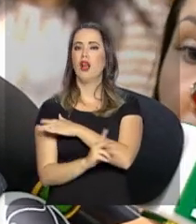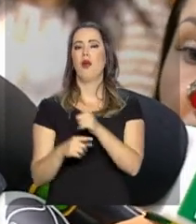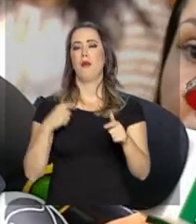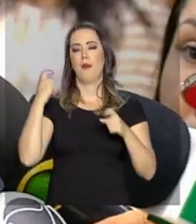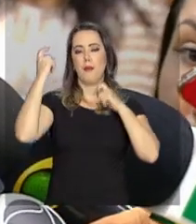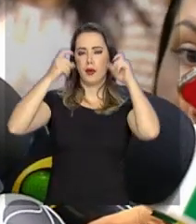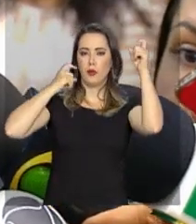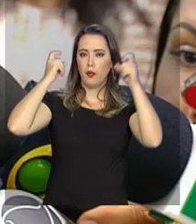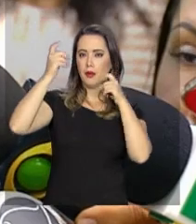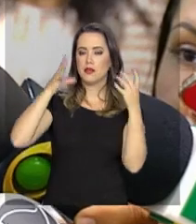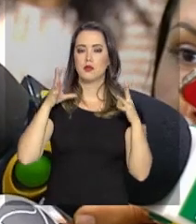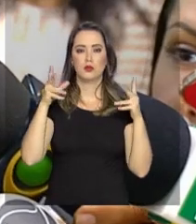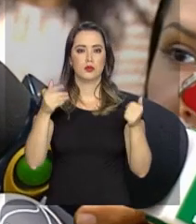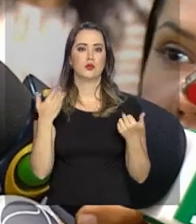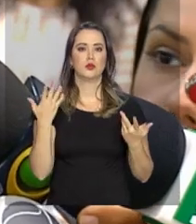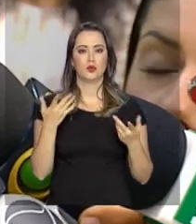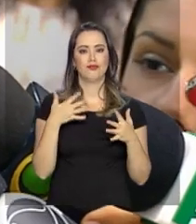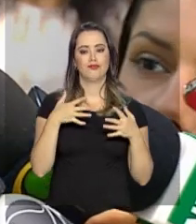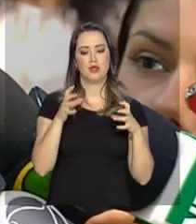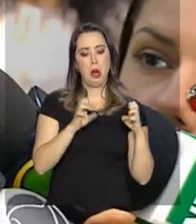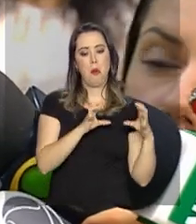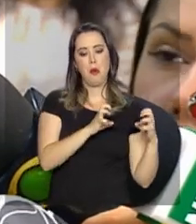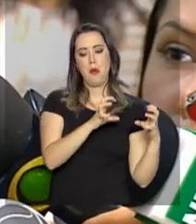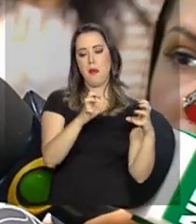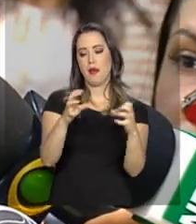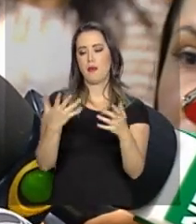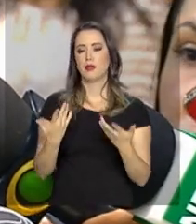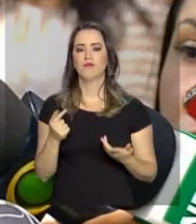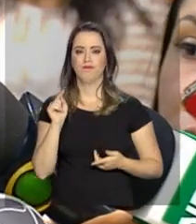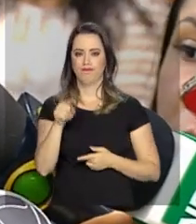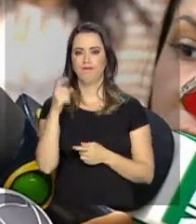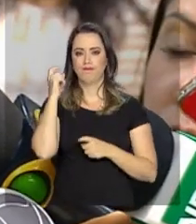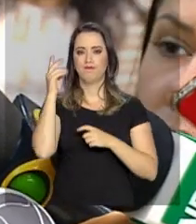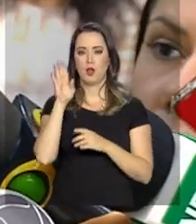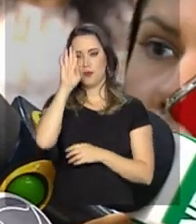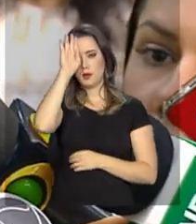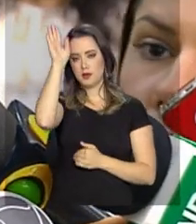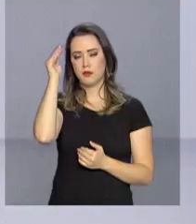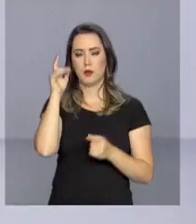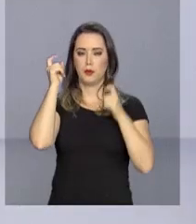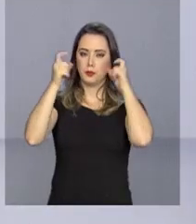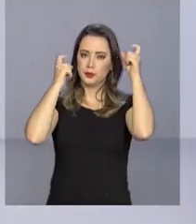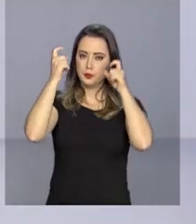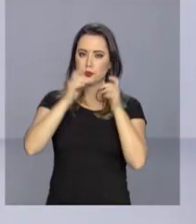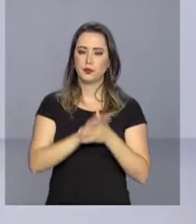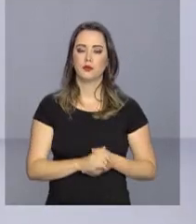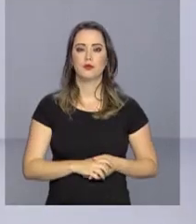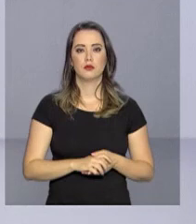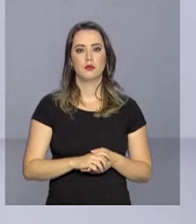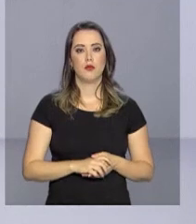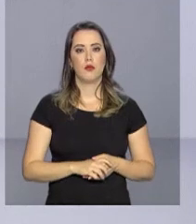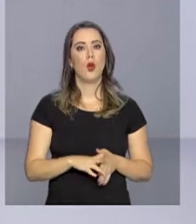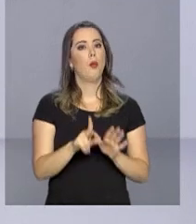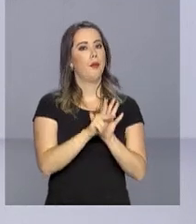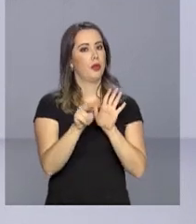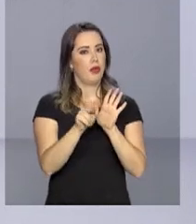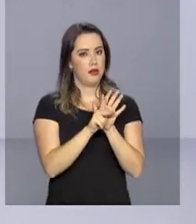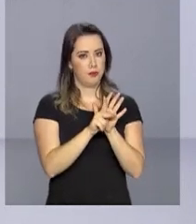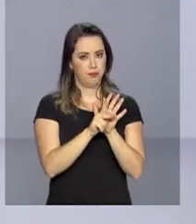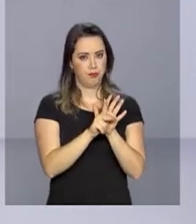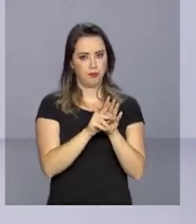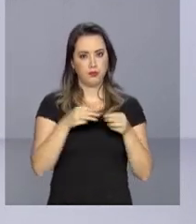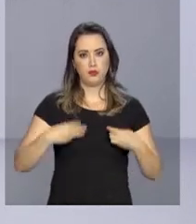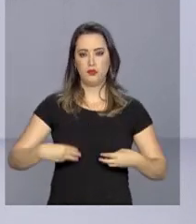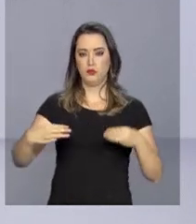gera preocupação, isso gera conflitos. Então, essa é a nossa principal preocupação. Portaria do Ministério da